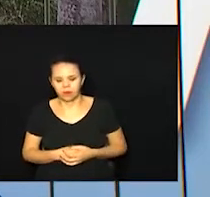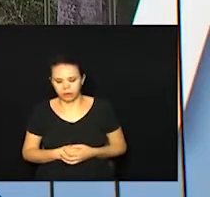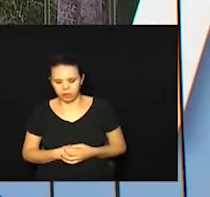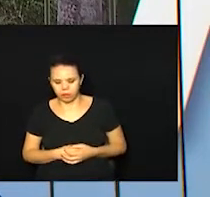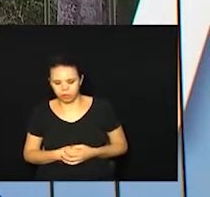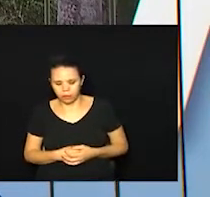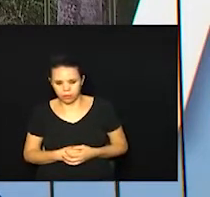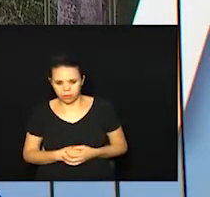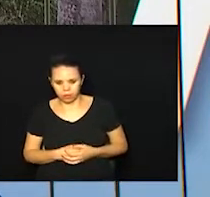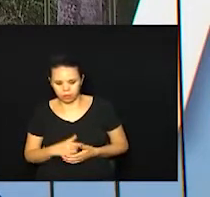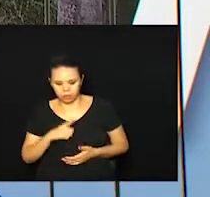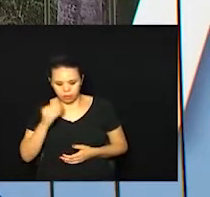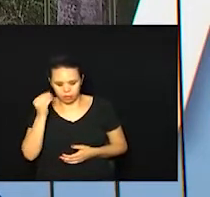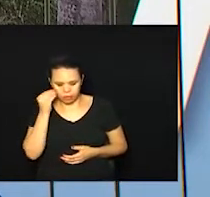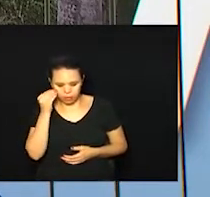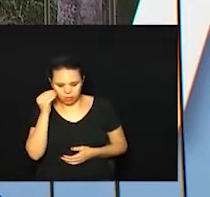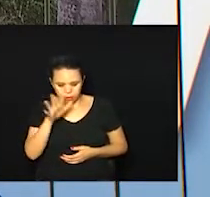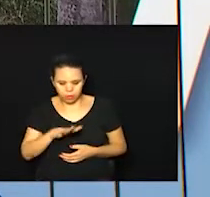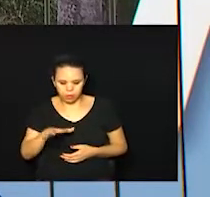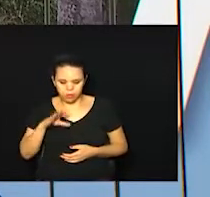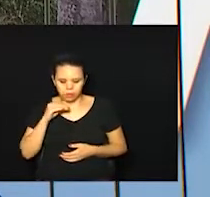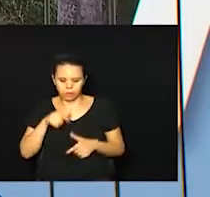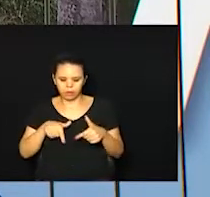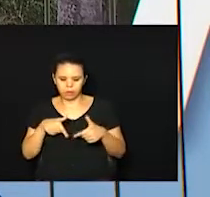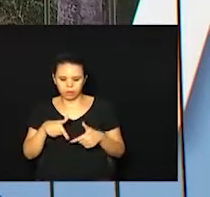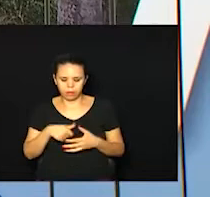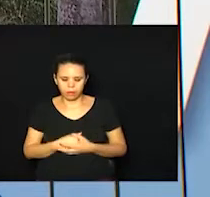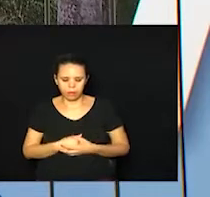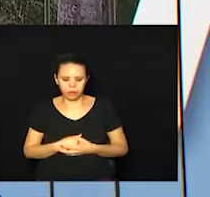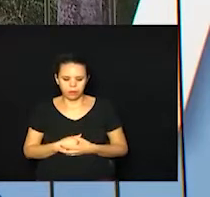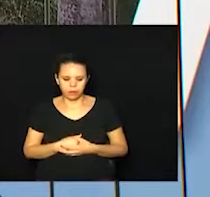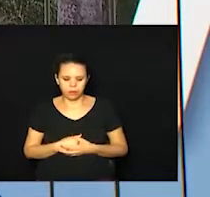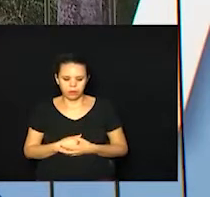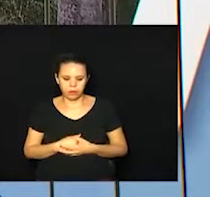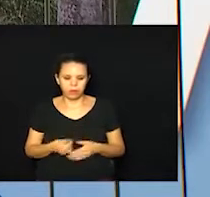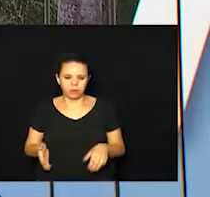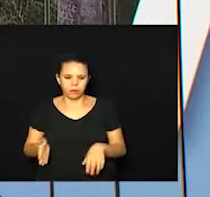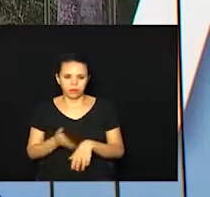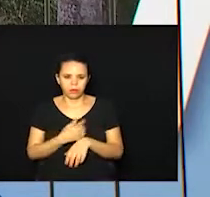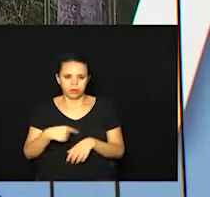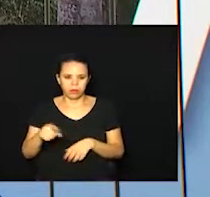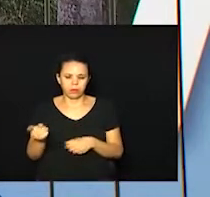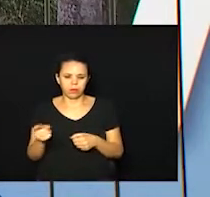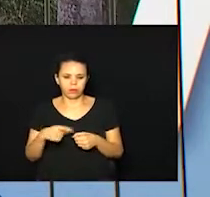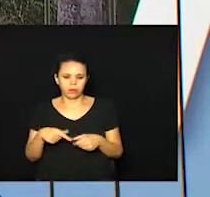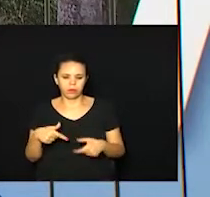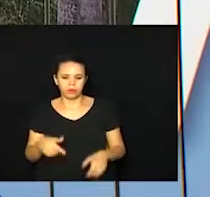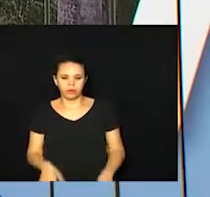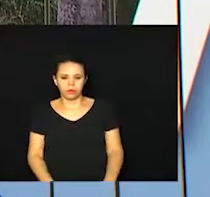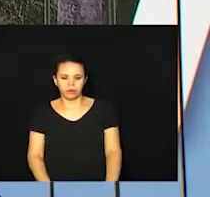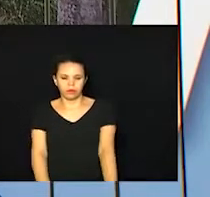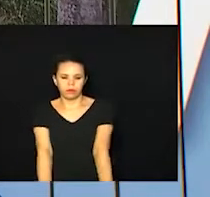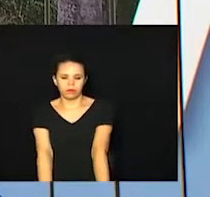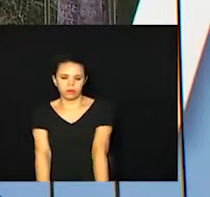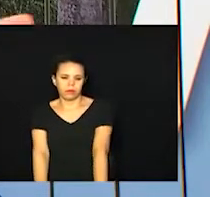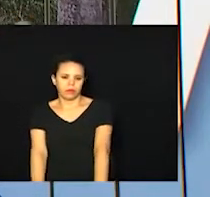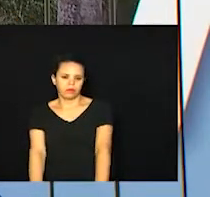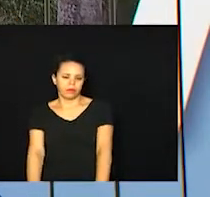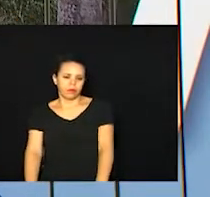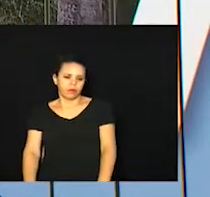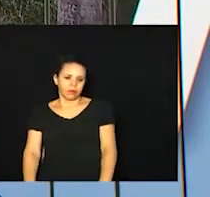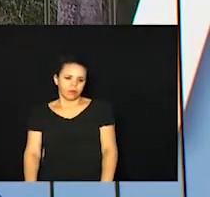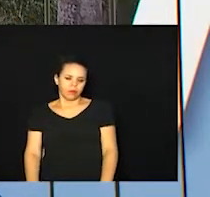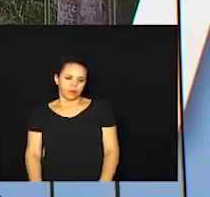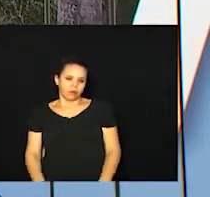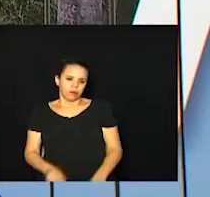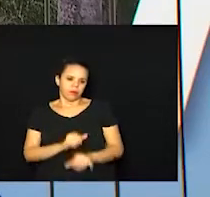que haja testagem dos trabalhadores e trabalhadoras antes do início das aulas. E